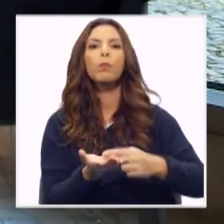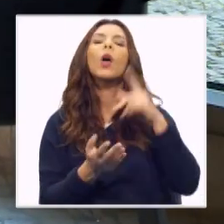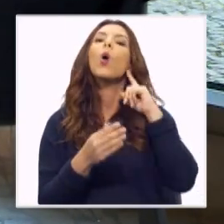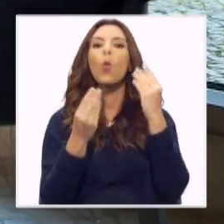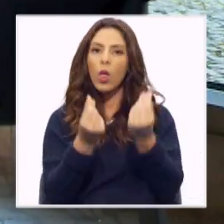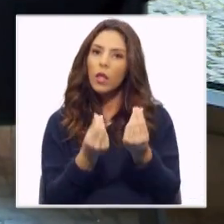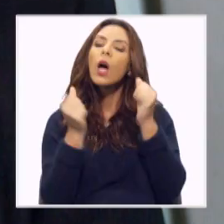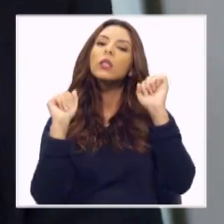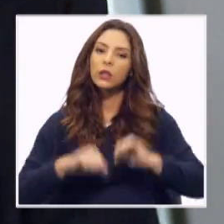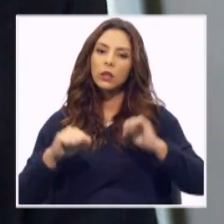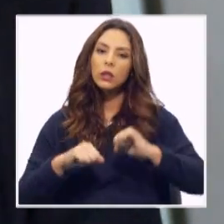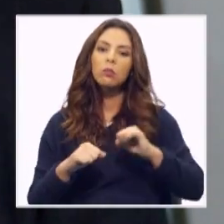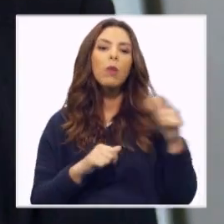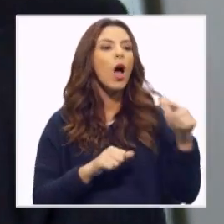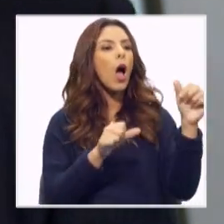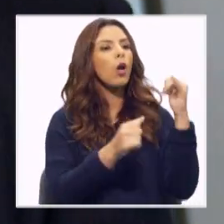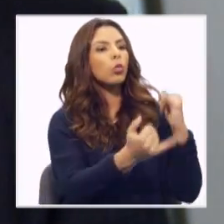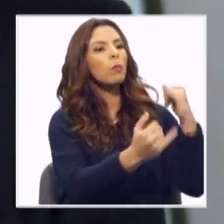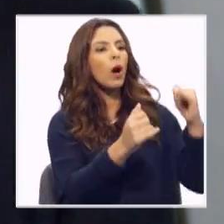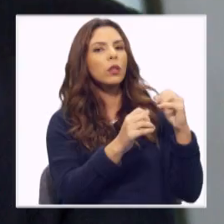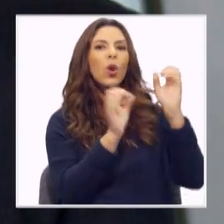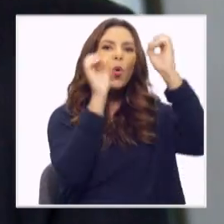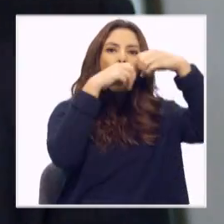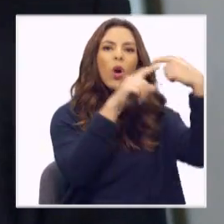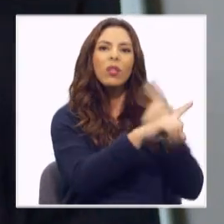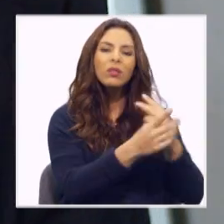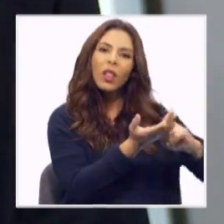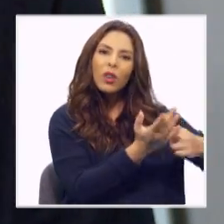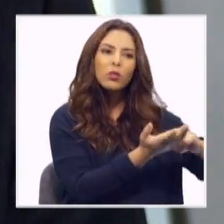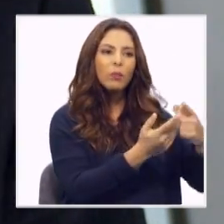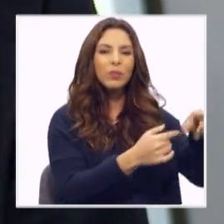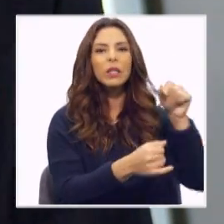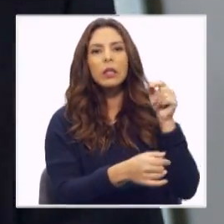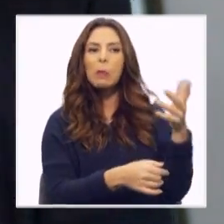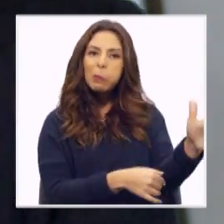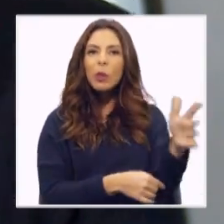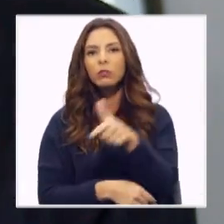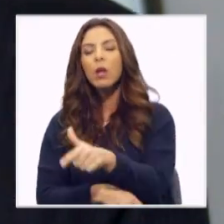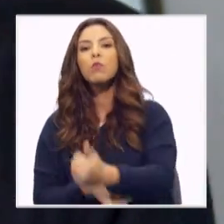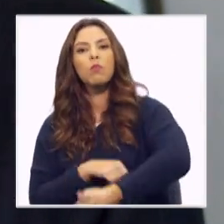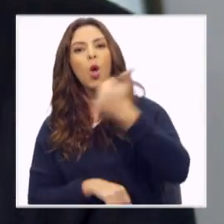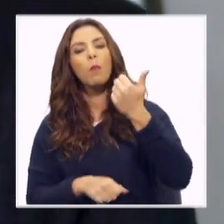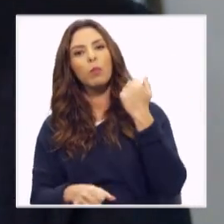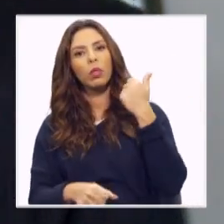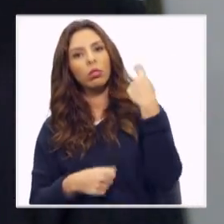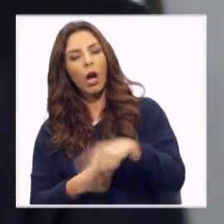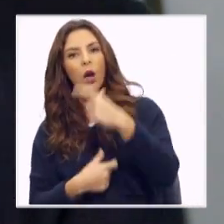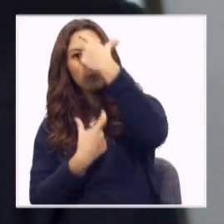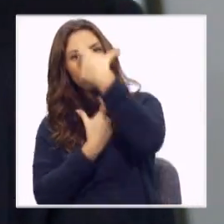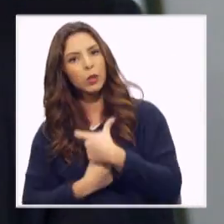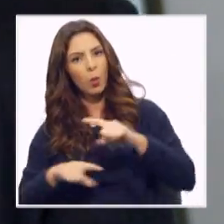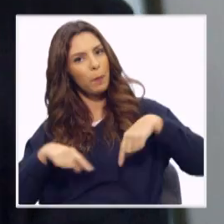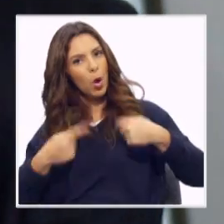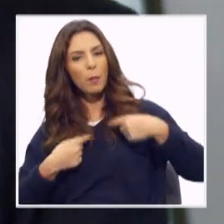qualidade, mas nem sempre infalível. São é muito, muito melhores do que tradução automática. E porquê? Exatamente porque tem uma componente humana que